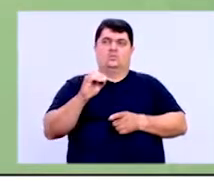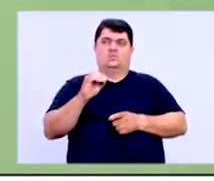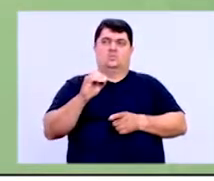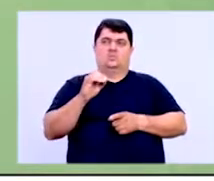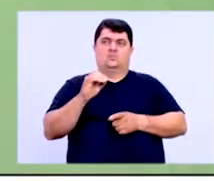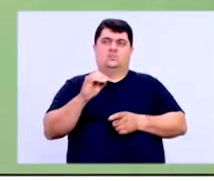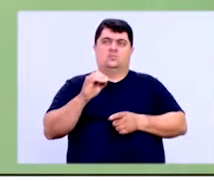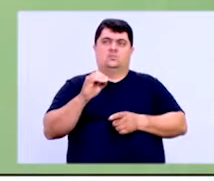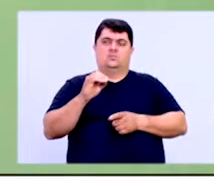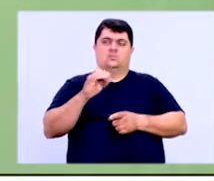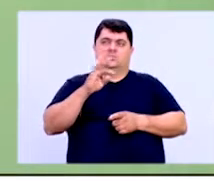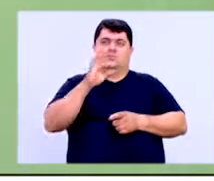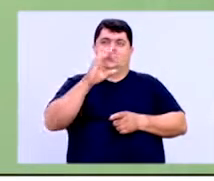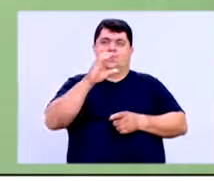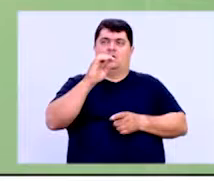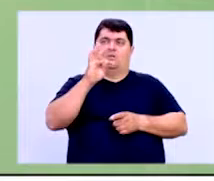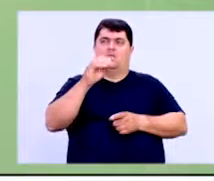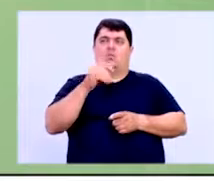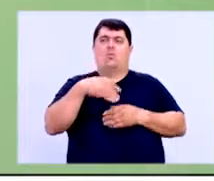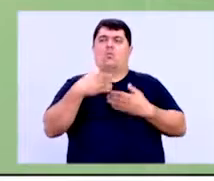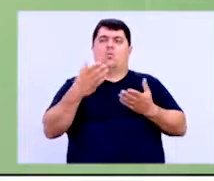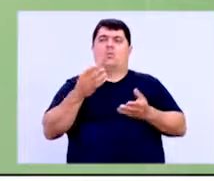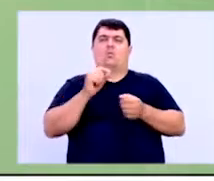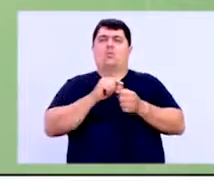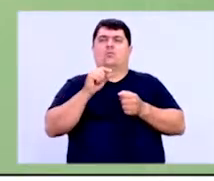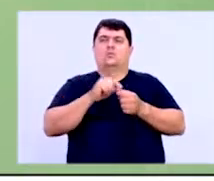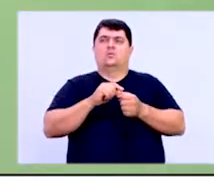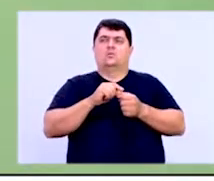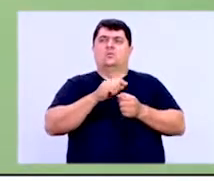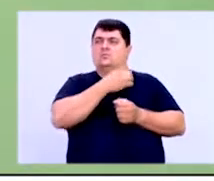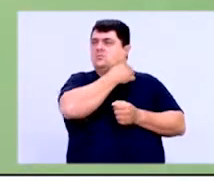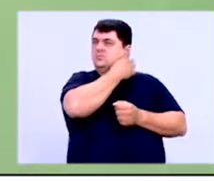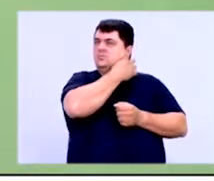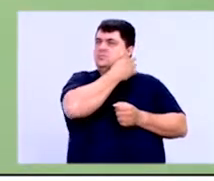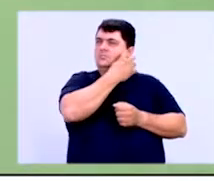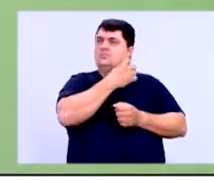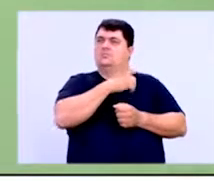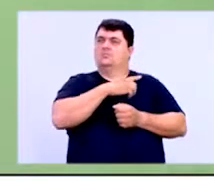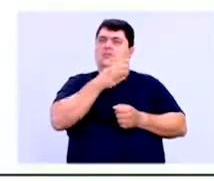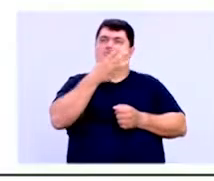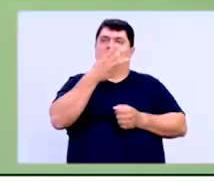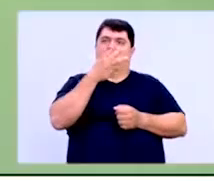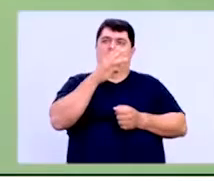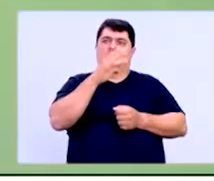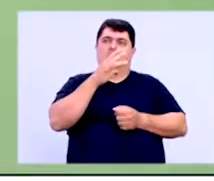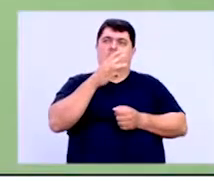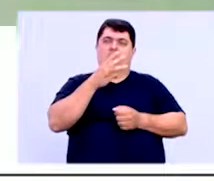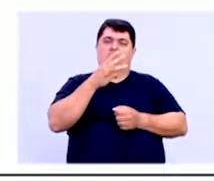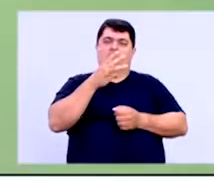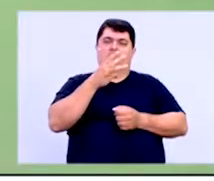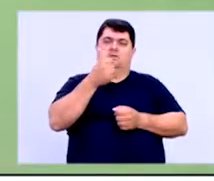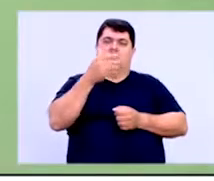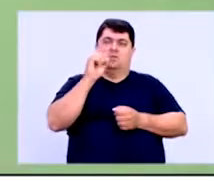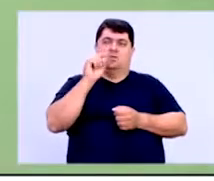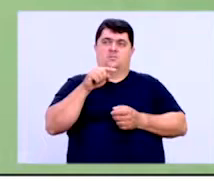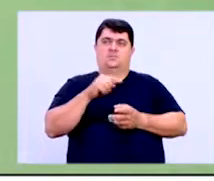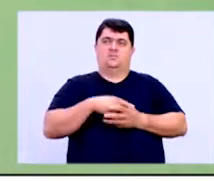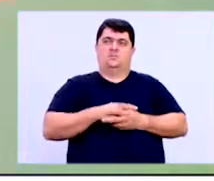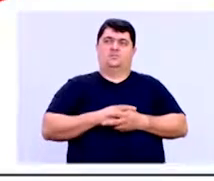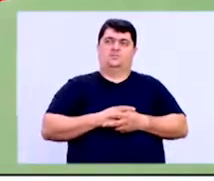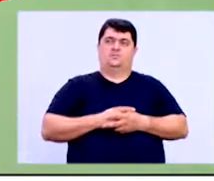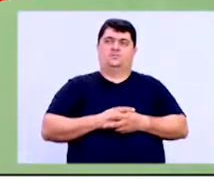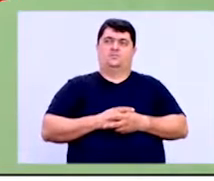Olha aqui os custos, né? E quais foram os custos incorridos no período? 310 mil. Vamos ver se é isso mesmo?